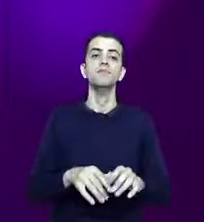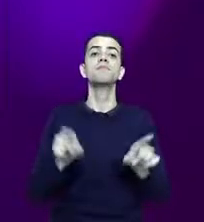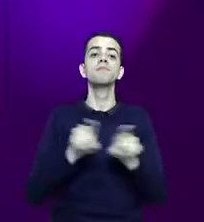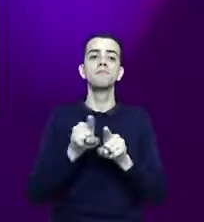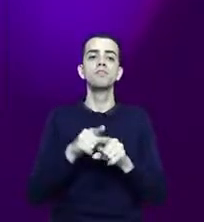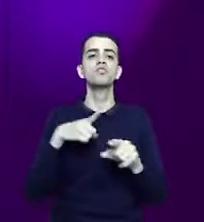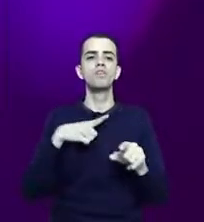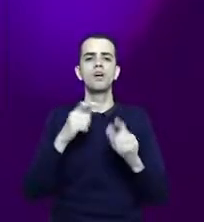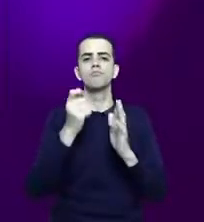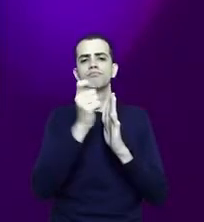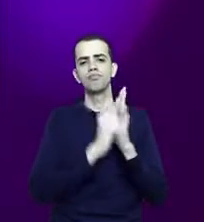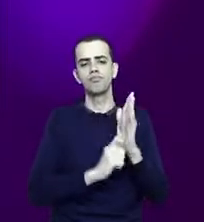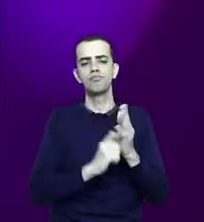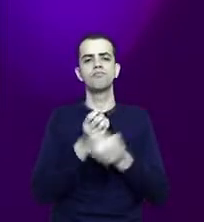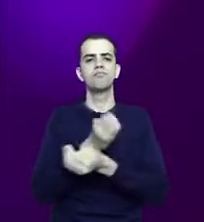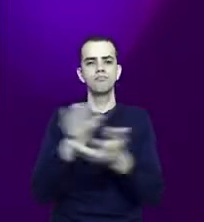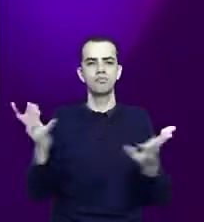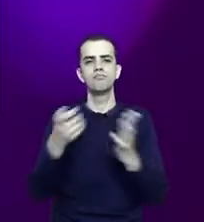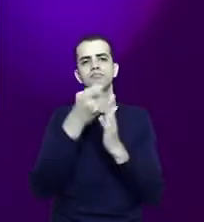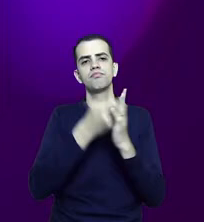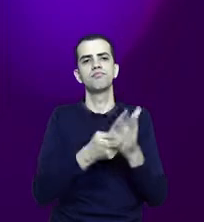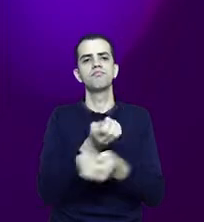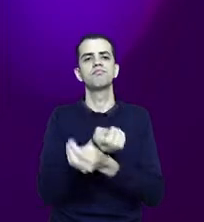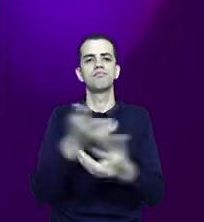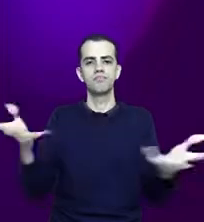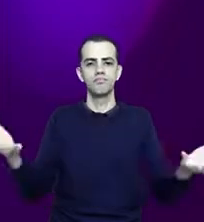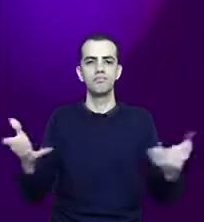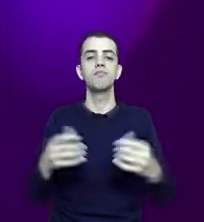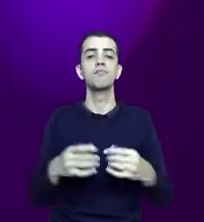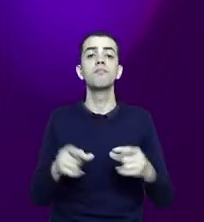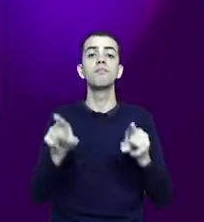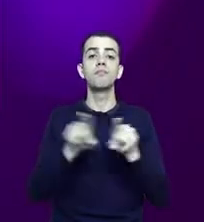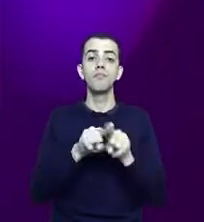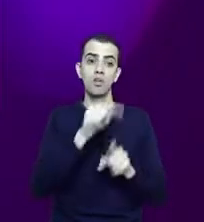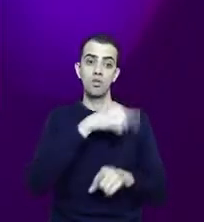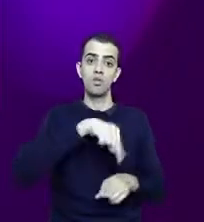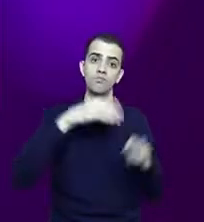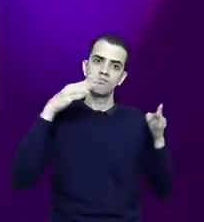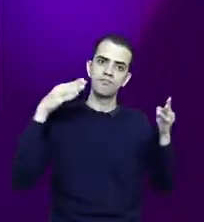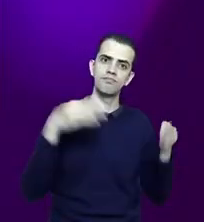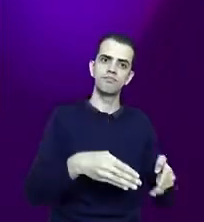publicados aí do Belotti, do Radistal, e esse especificamente o nosso, que é um trabalho